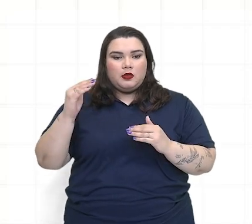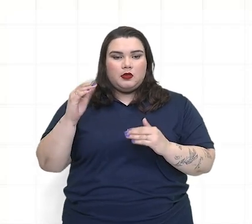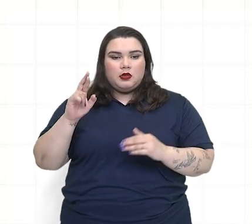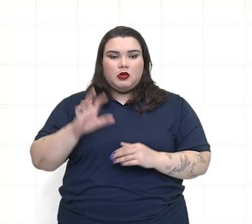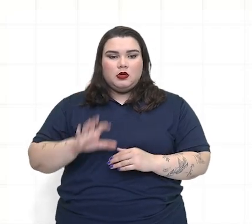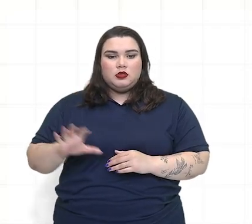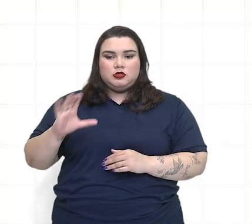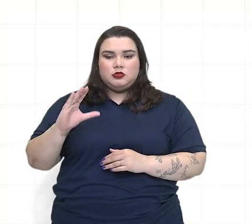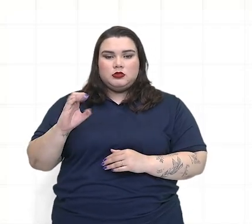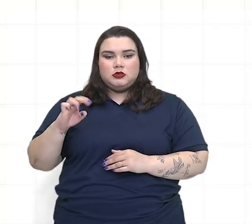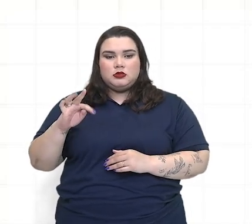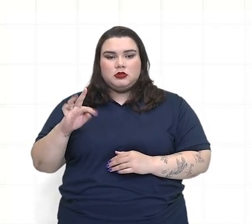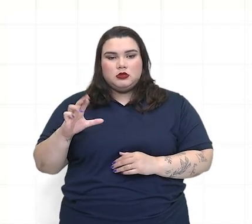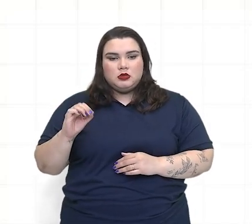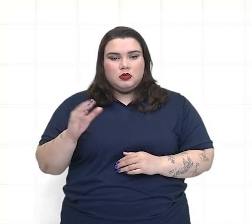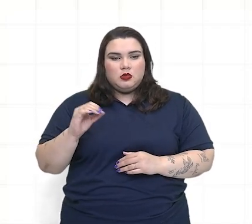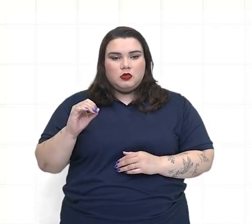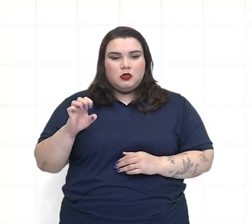região centro-oeste com